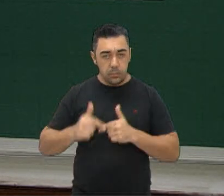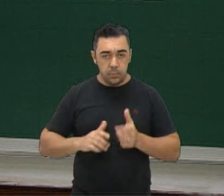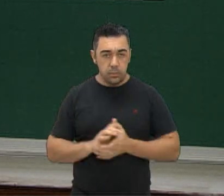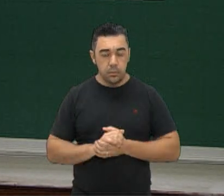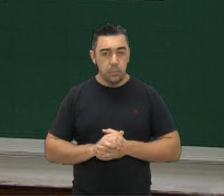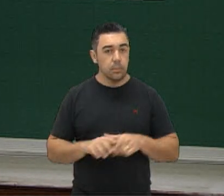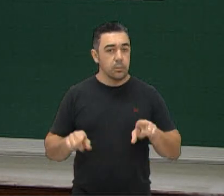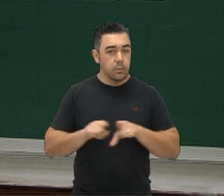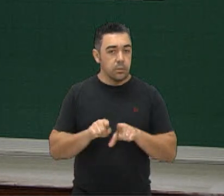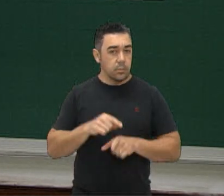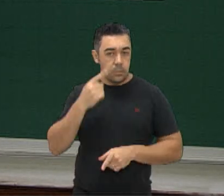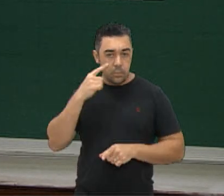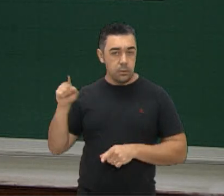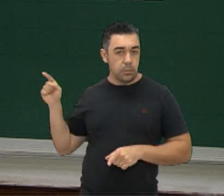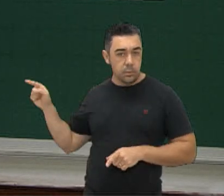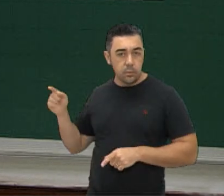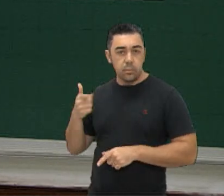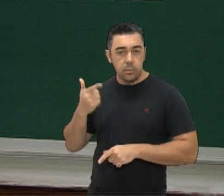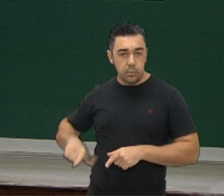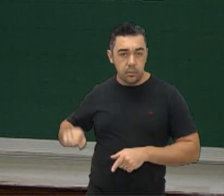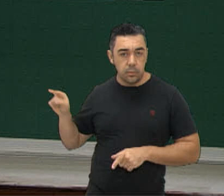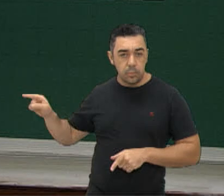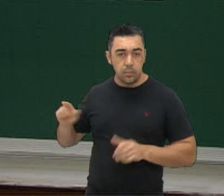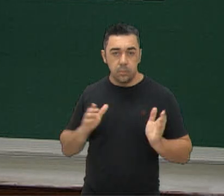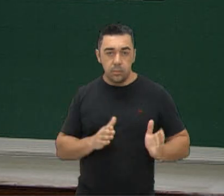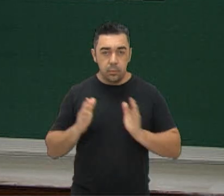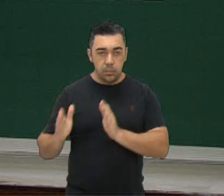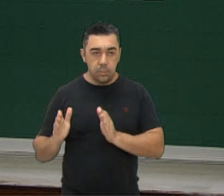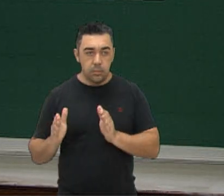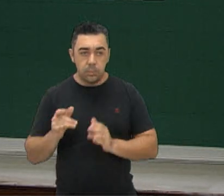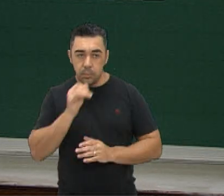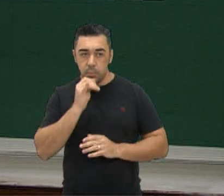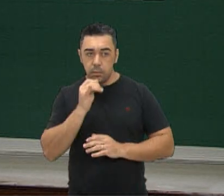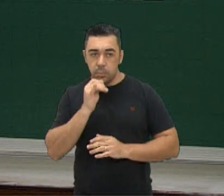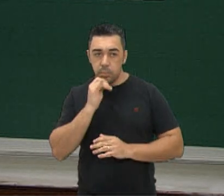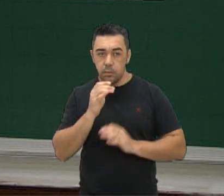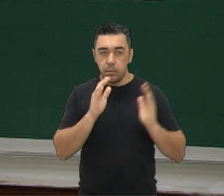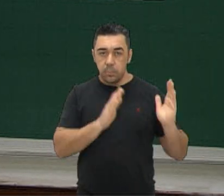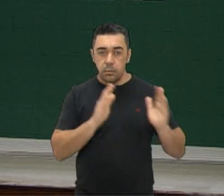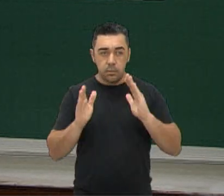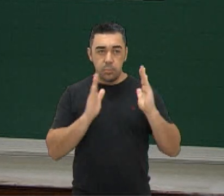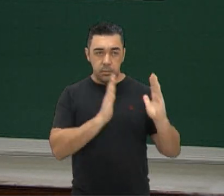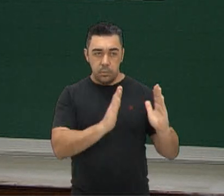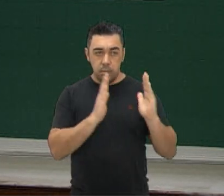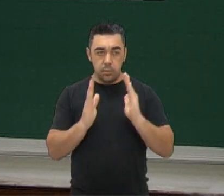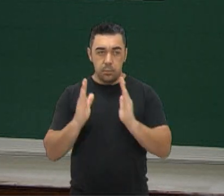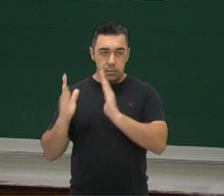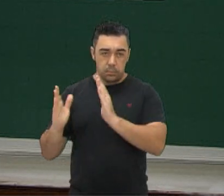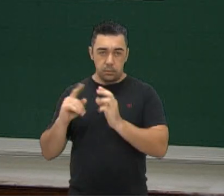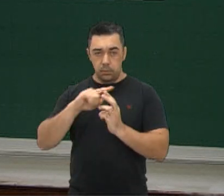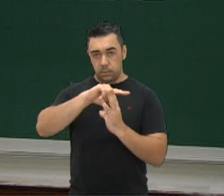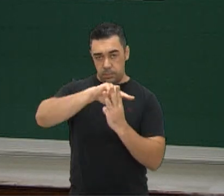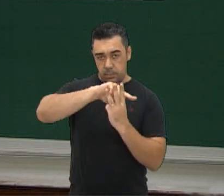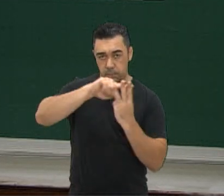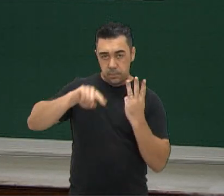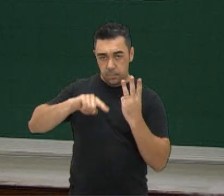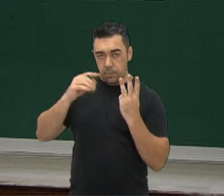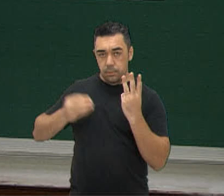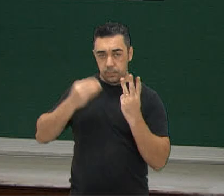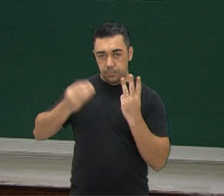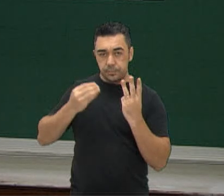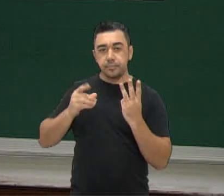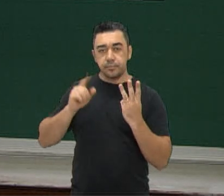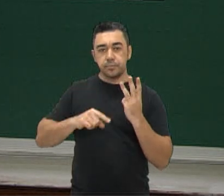E novamente nós temos ao lado, para ilustrar esse nosso texto, né,